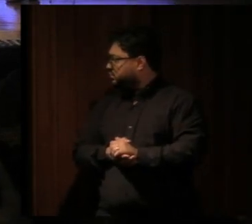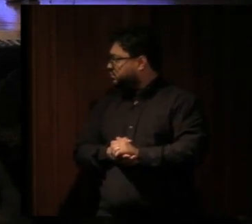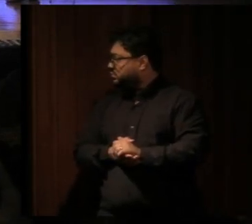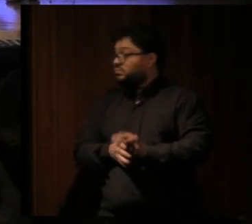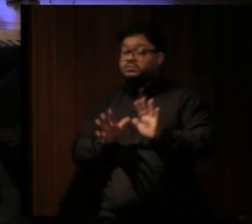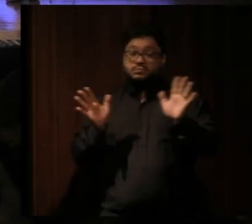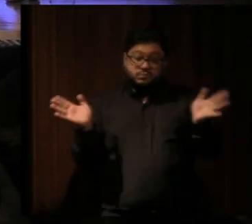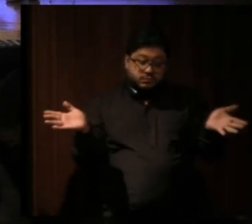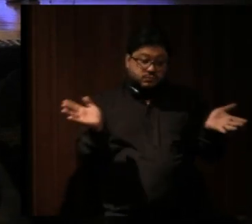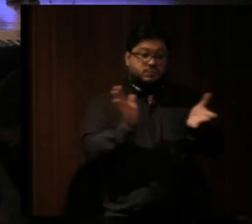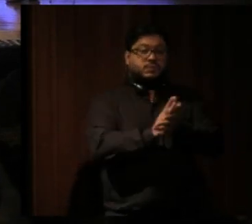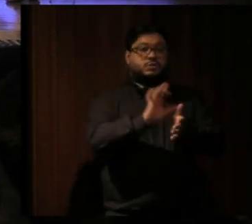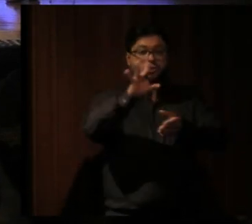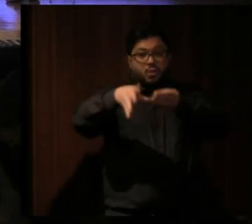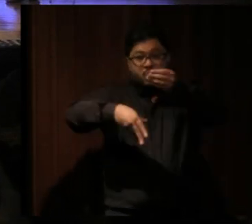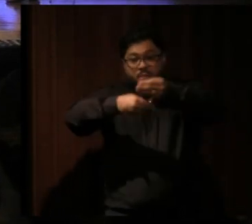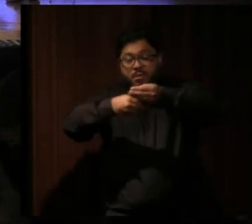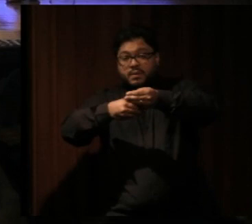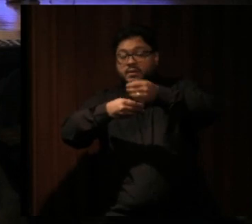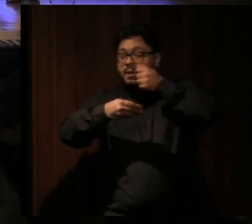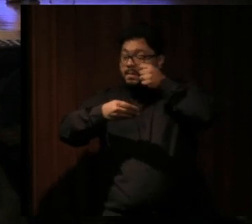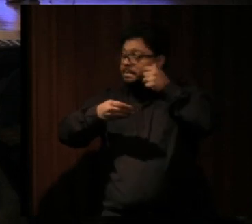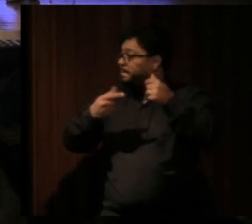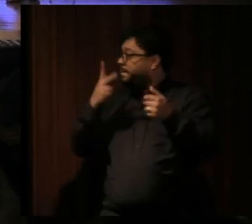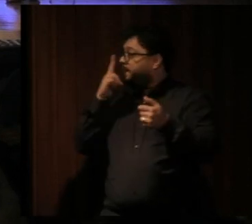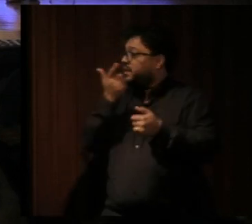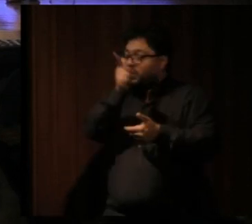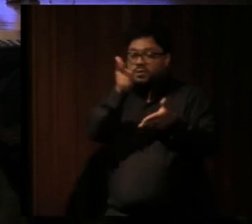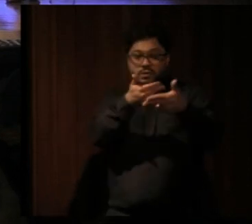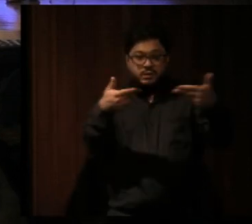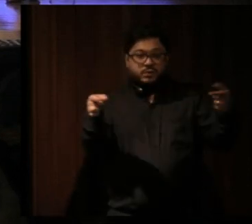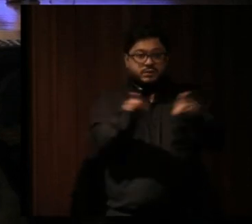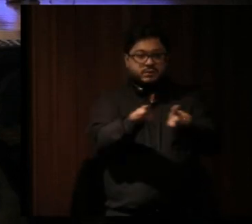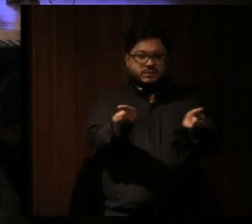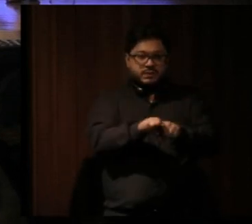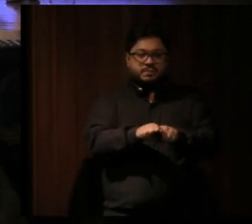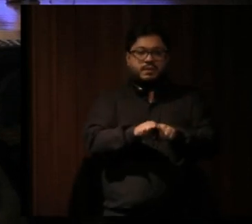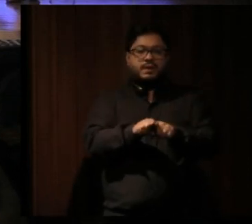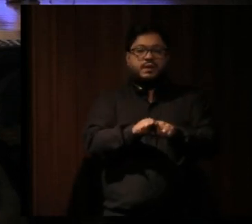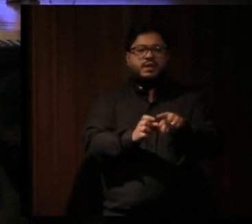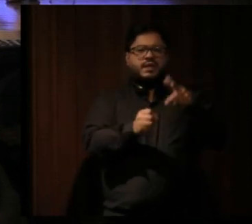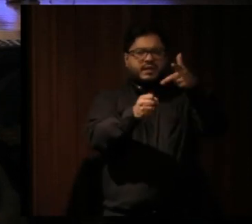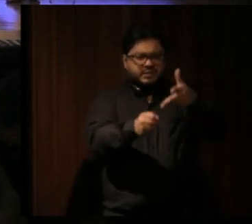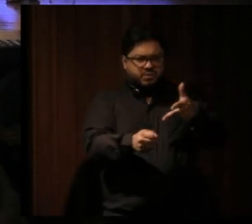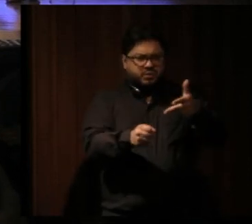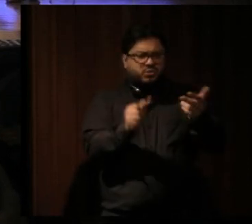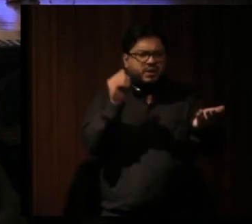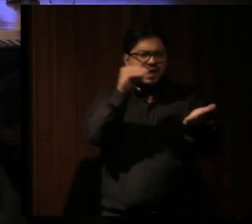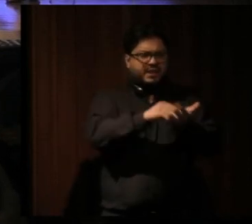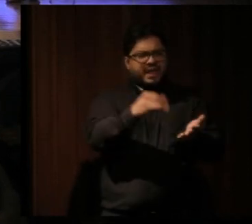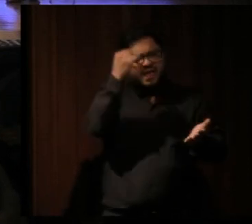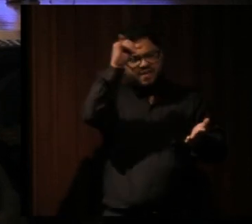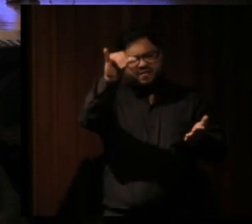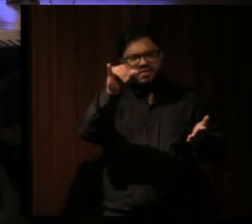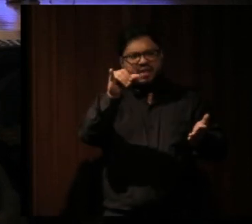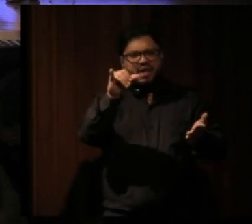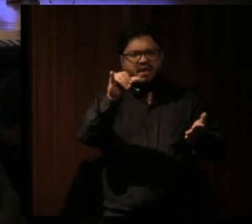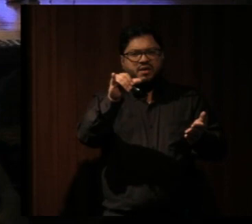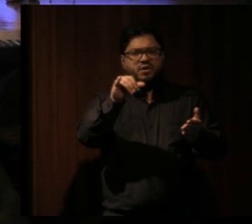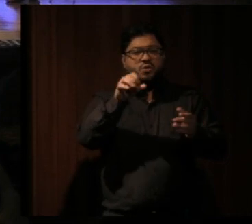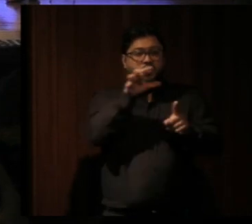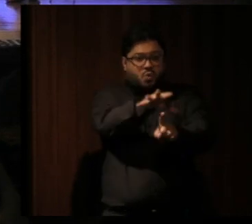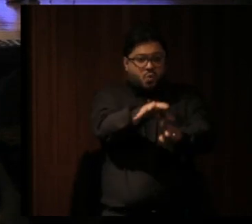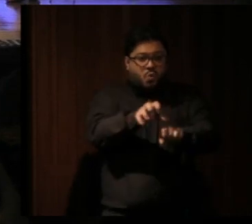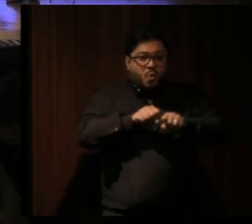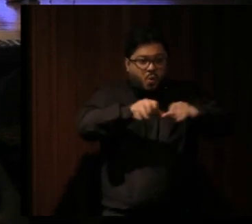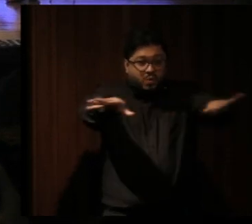fato só complementar acho que tem uma uma outra coisa que é assim essa cobertura até o fato de itar o efeito contágio